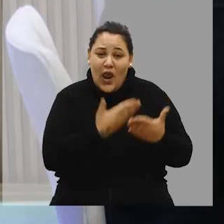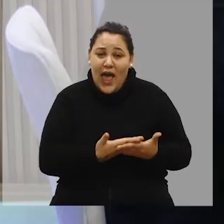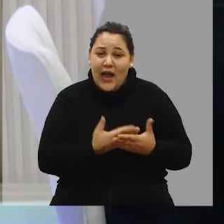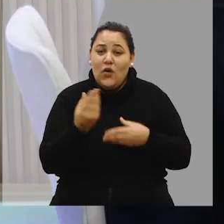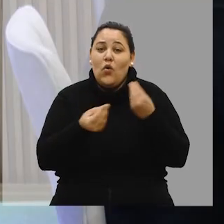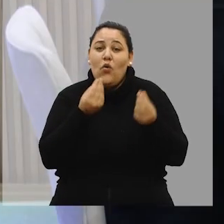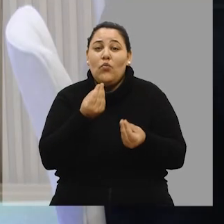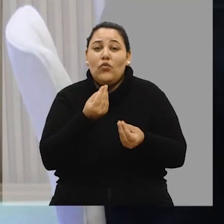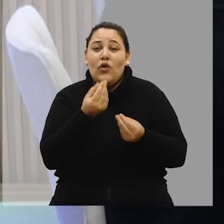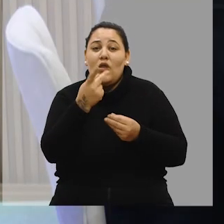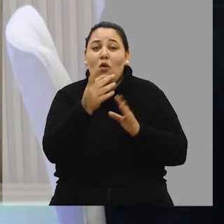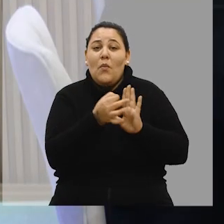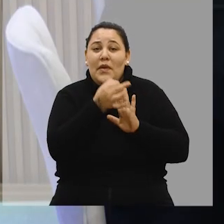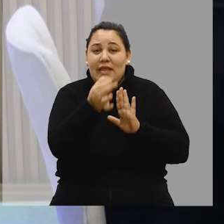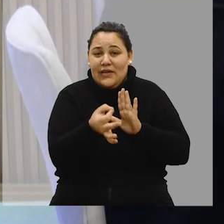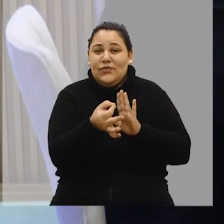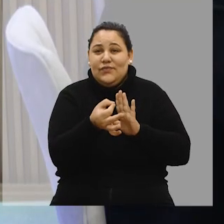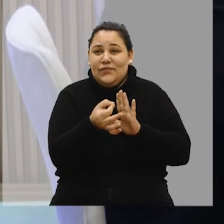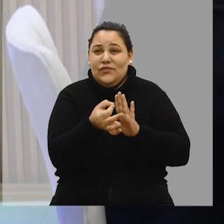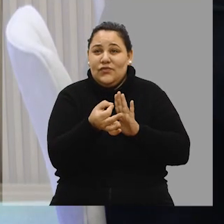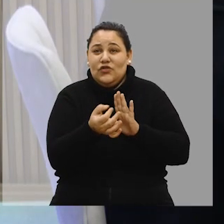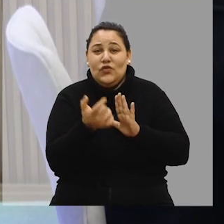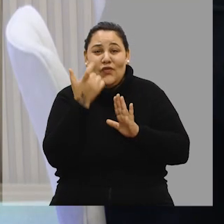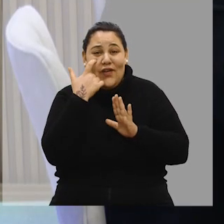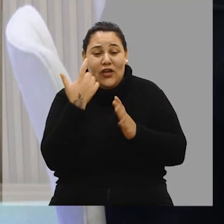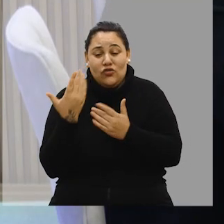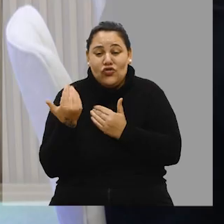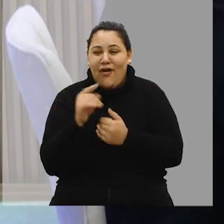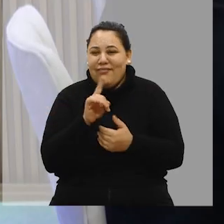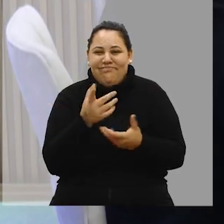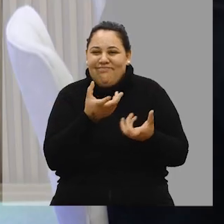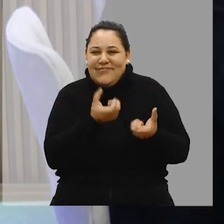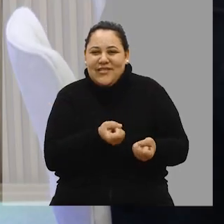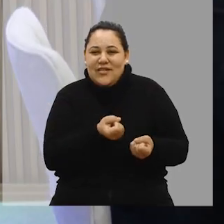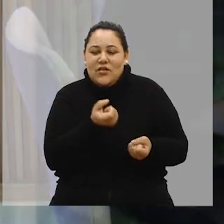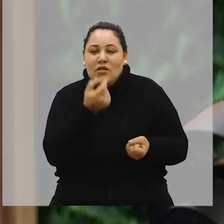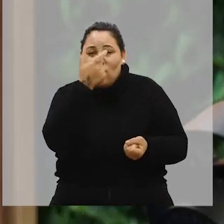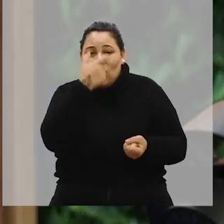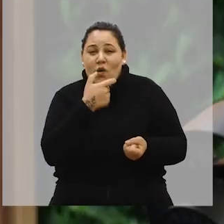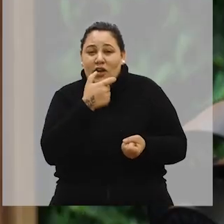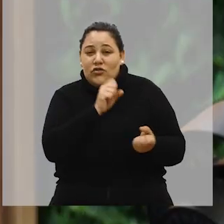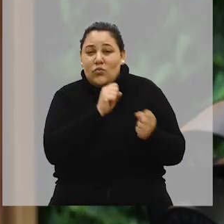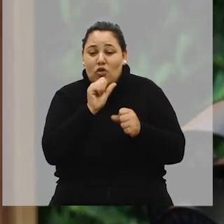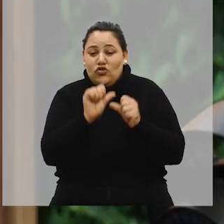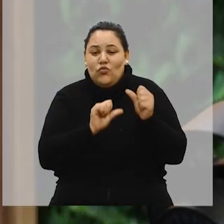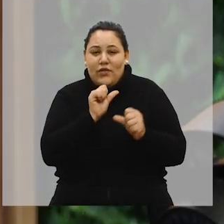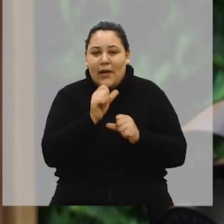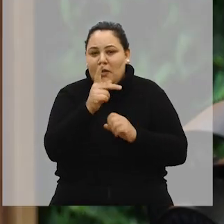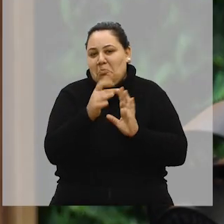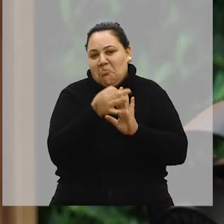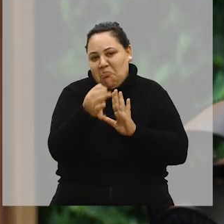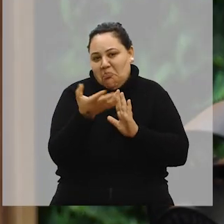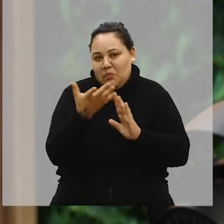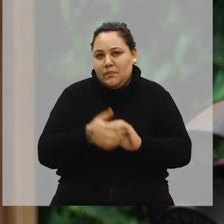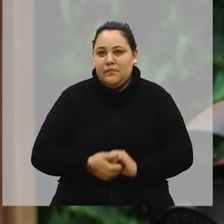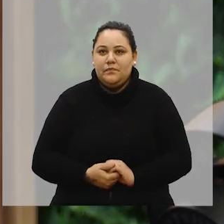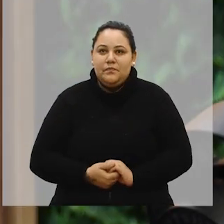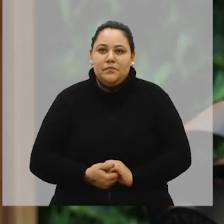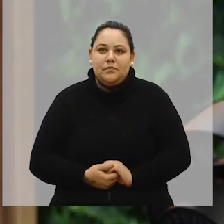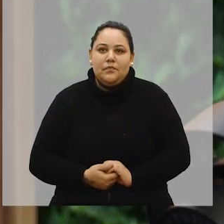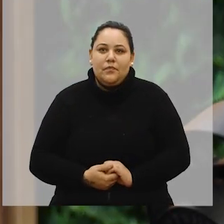que tu enxerga essa resistência e o que pode ser feito para mudar isso, na tua opinião? Então, eu